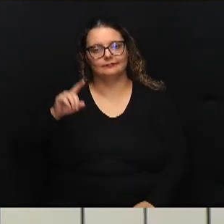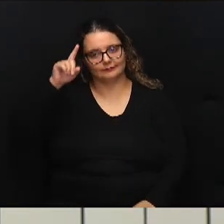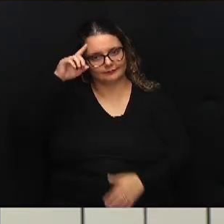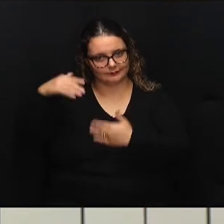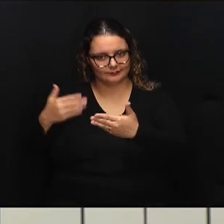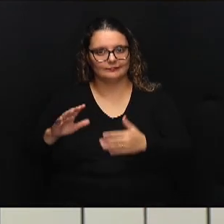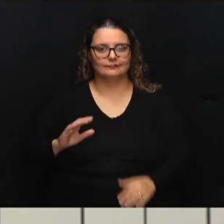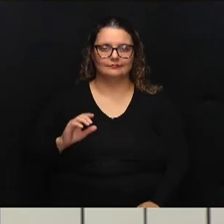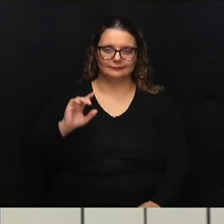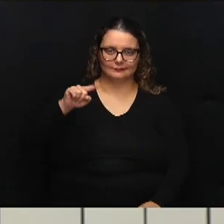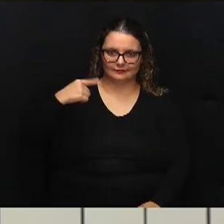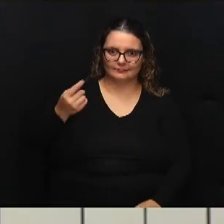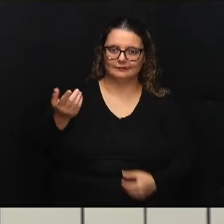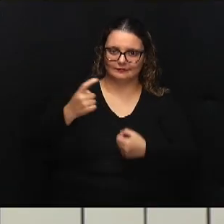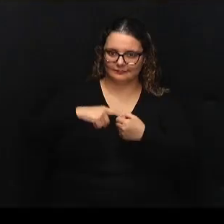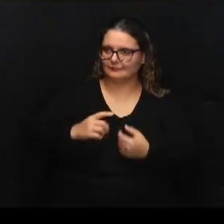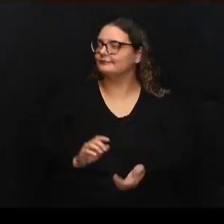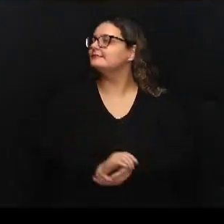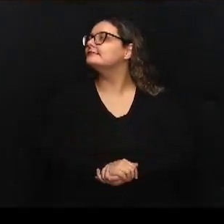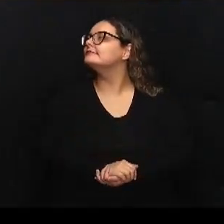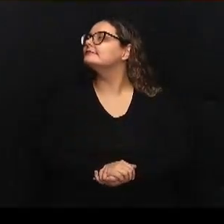já.